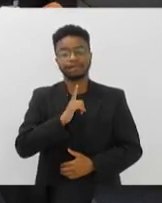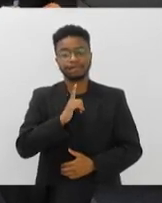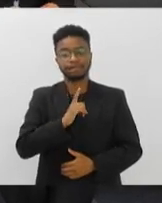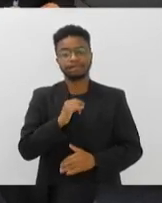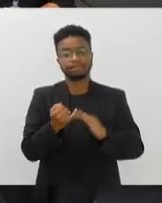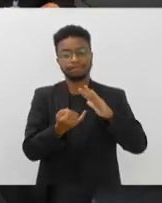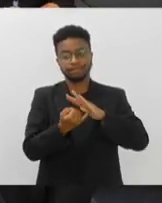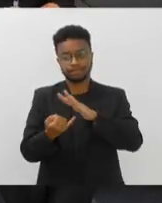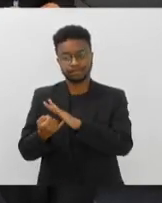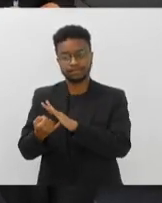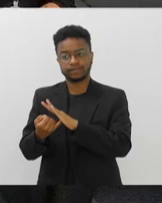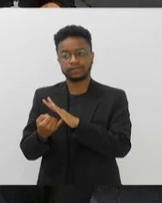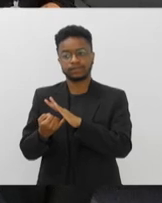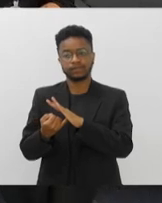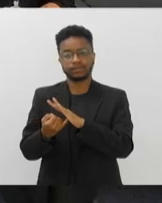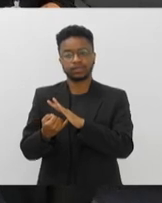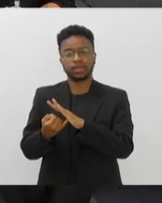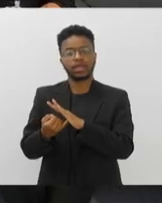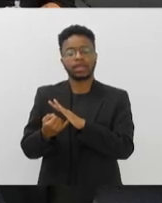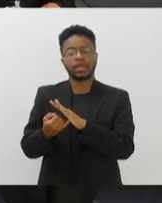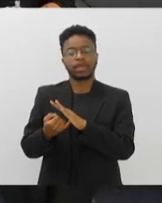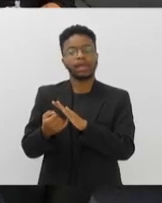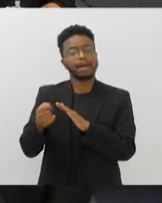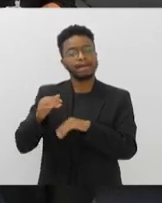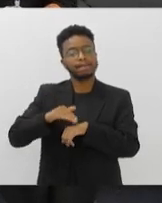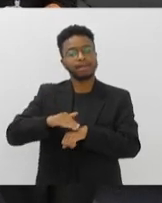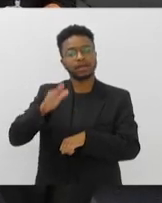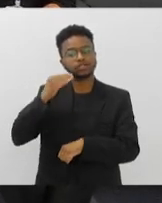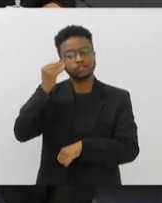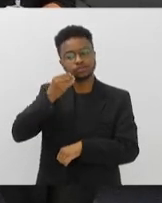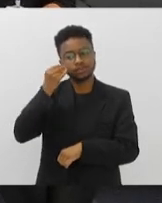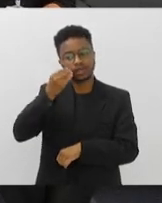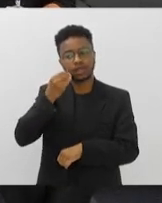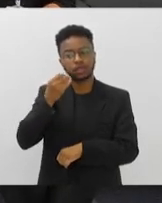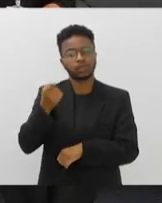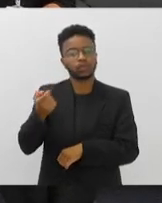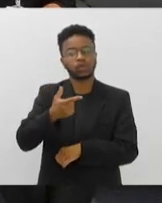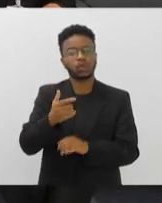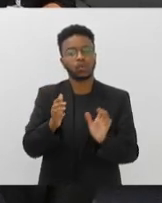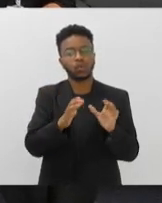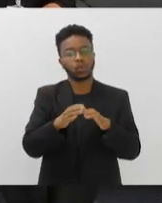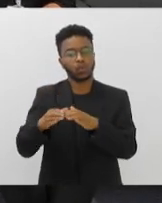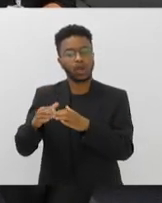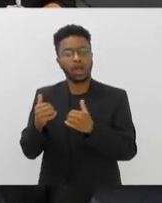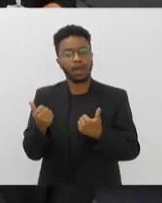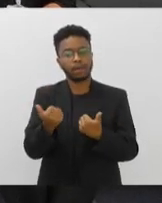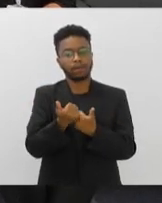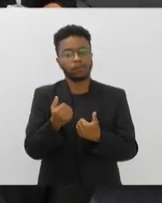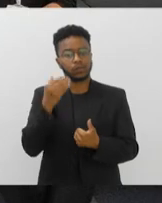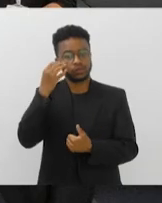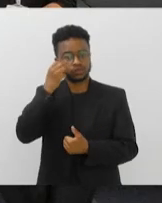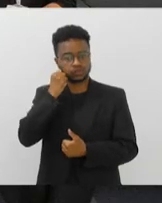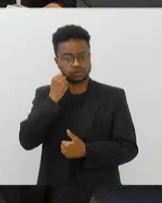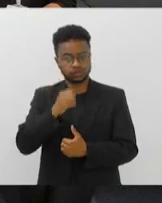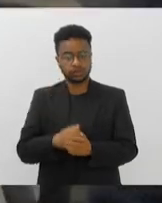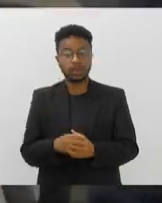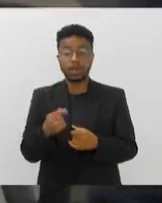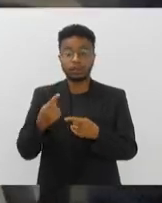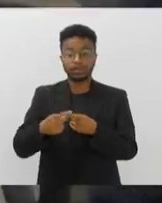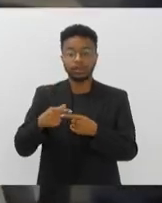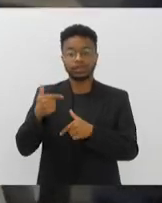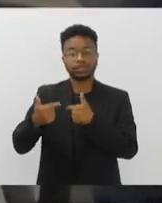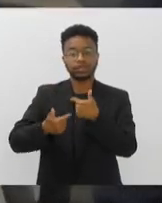instituição com mais capilaridade e expertise que o os grupos de apoio adoção são os grupos de apoio adoção que trabalham a